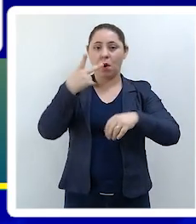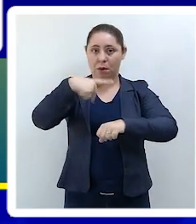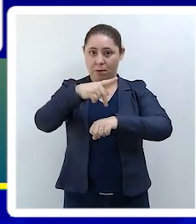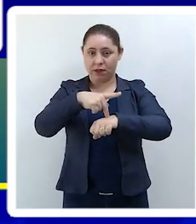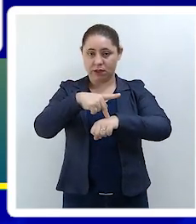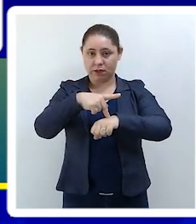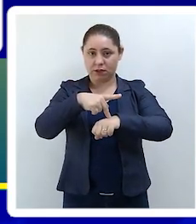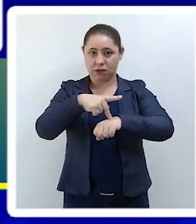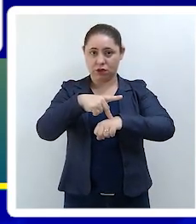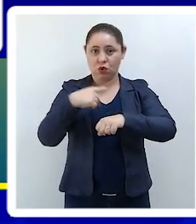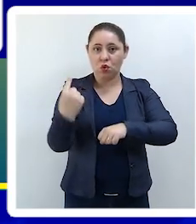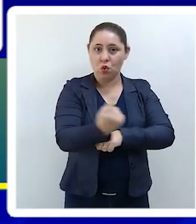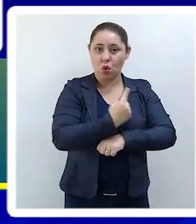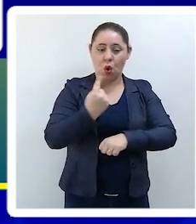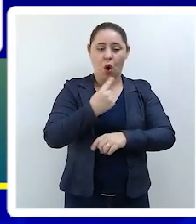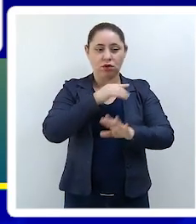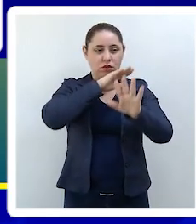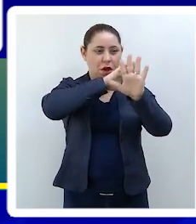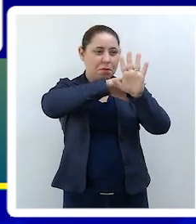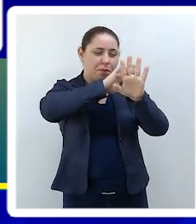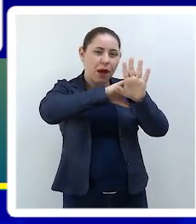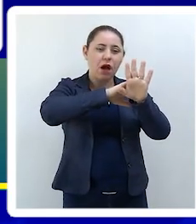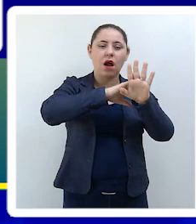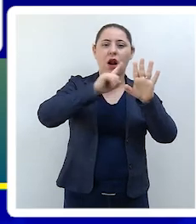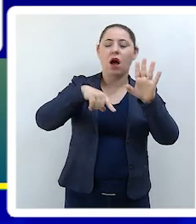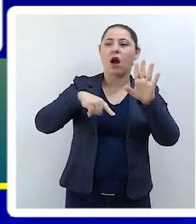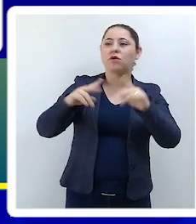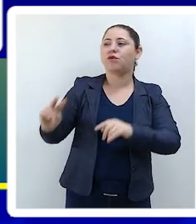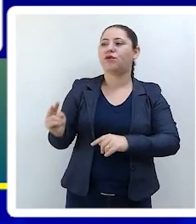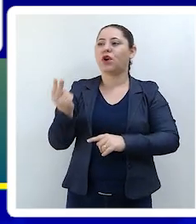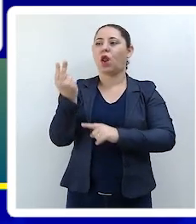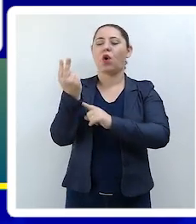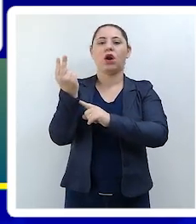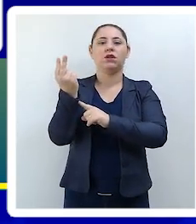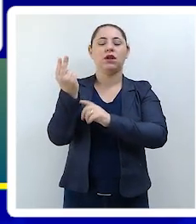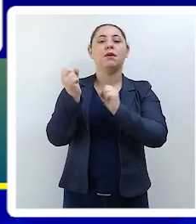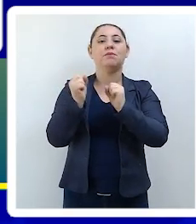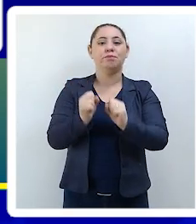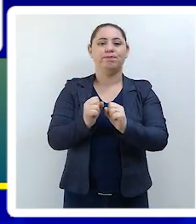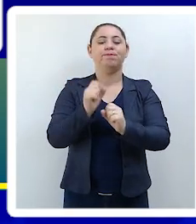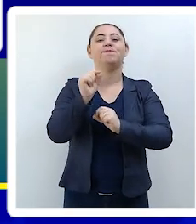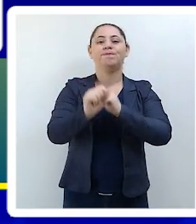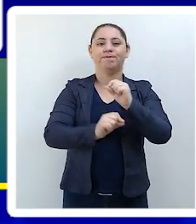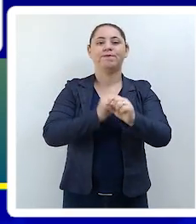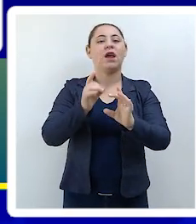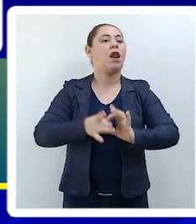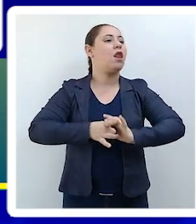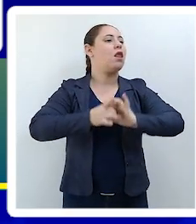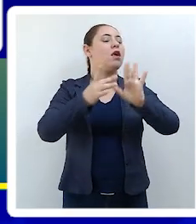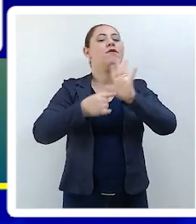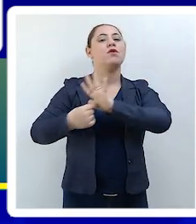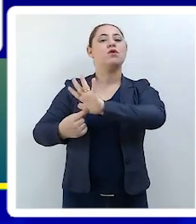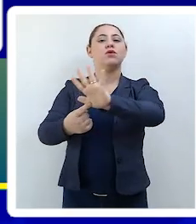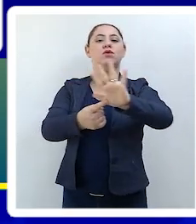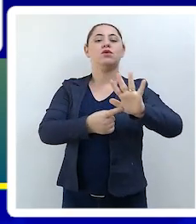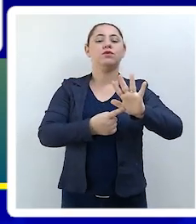país em que os nossos ideais, em que os nossos princípios, eles podem ser livremente